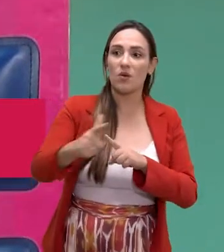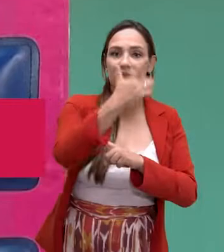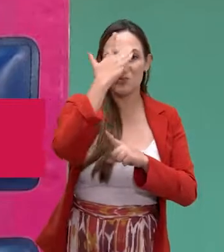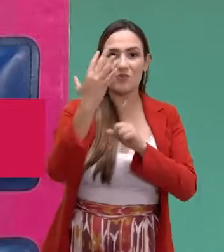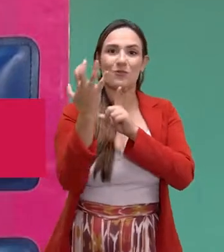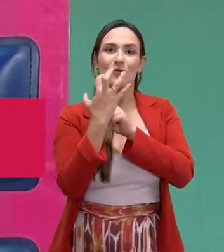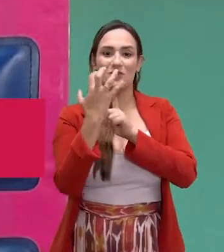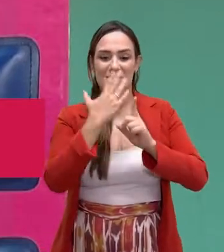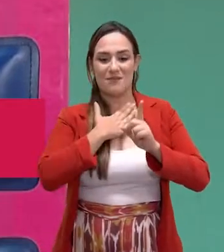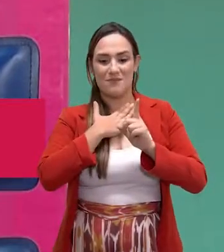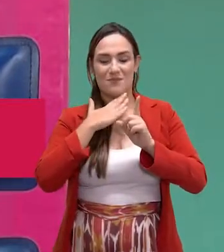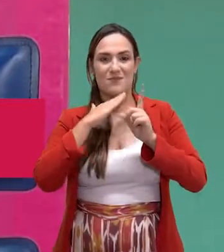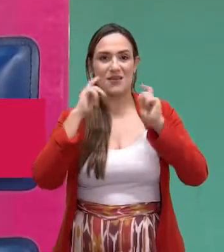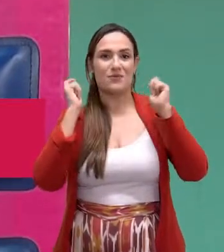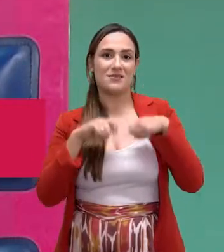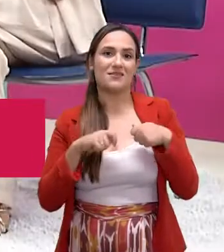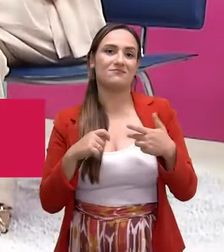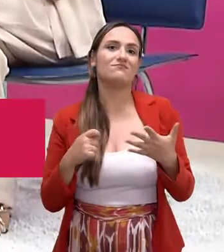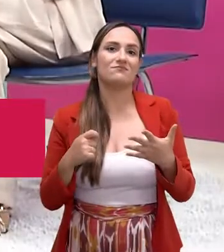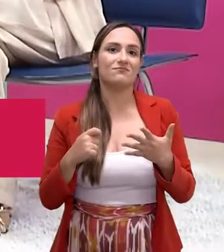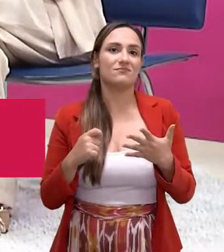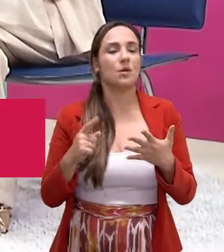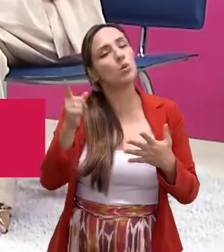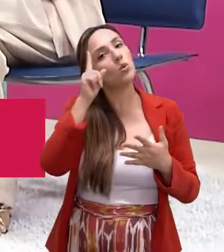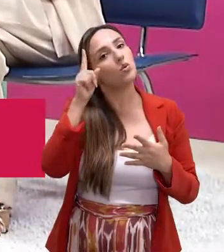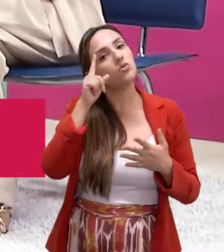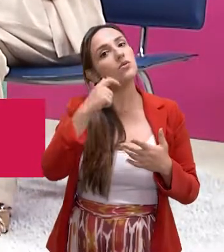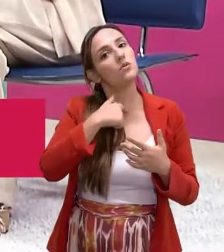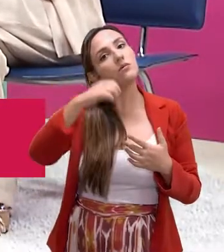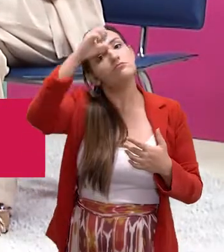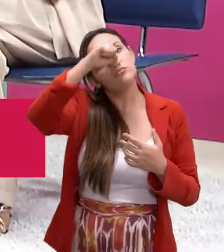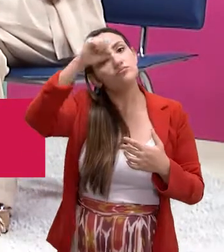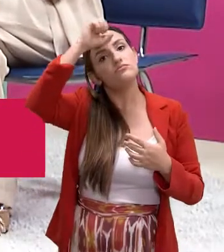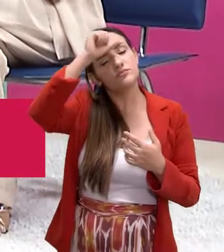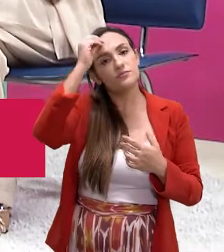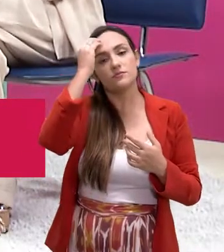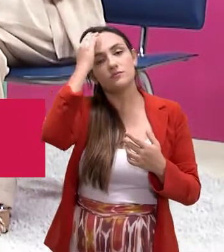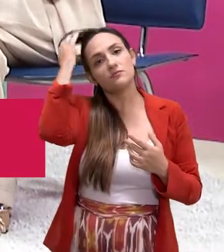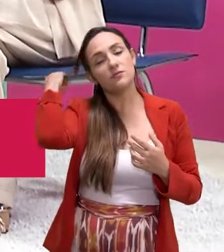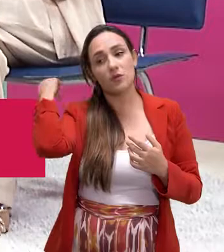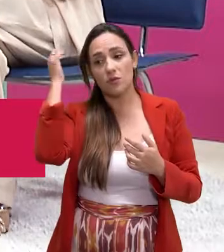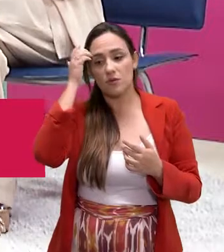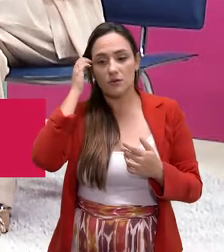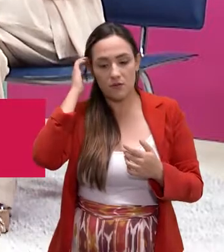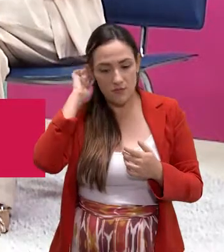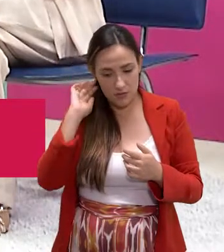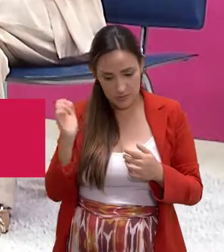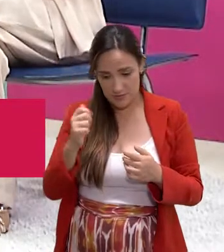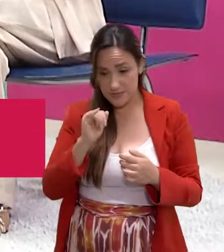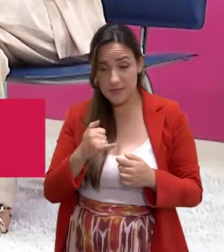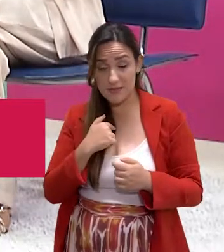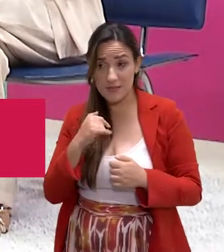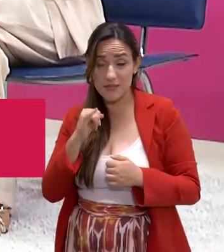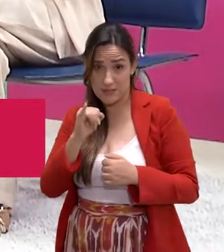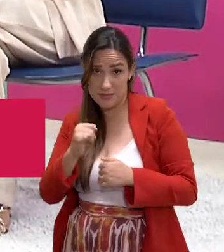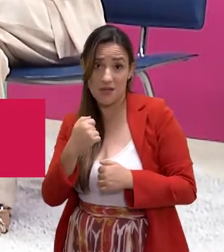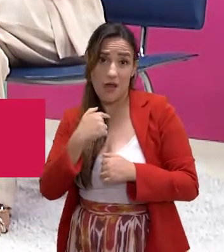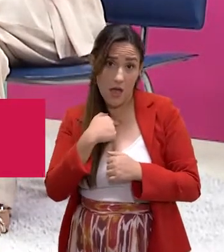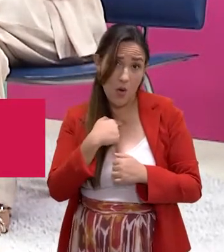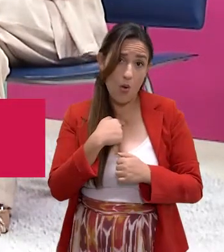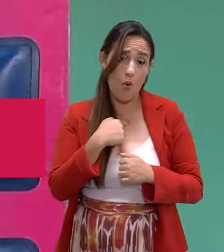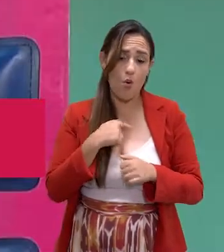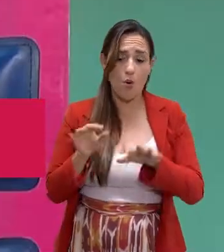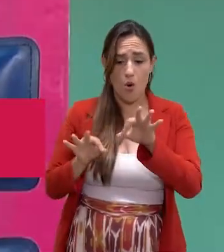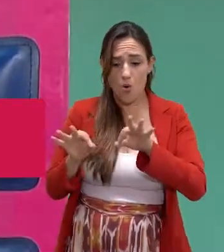e outras pessoas envolvidas nisso. E isso é um aprendizado. Eu acho que a gente conseguir organizar ali